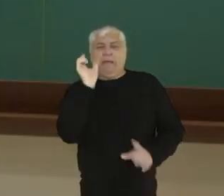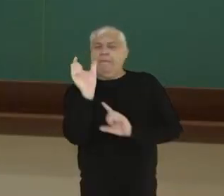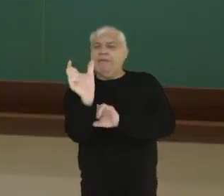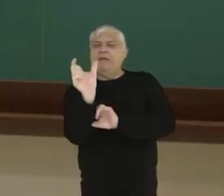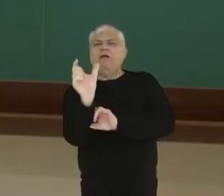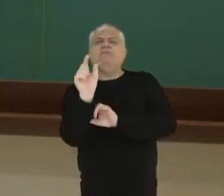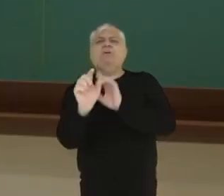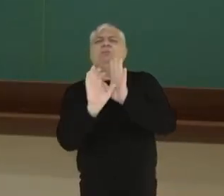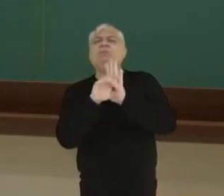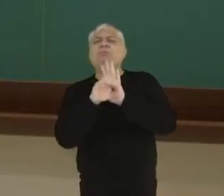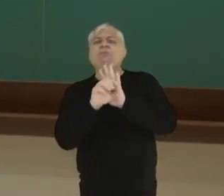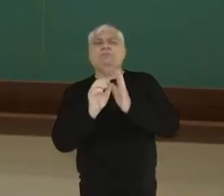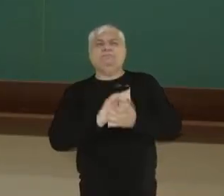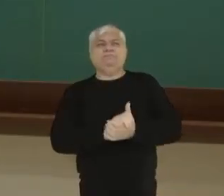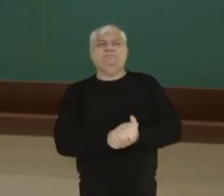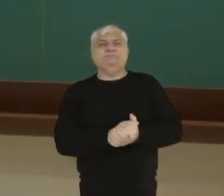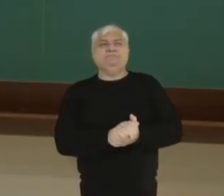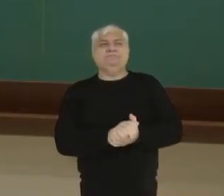de amplitude.